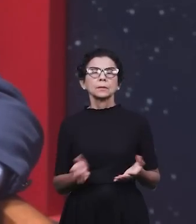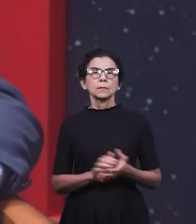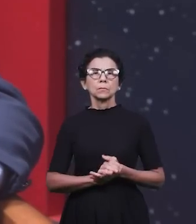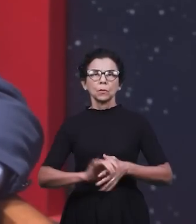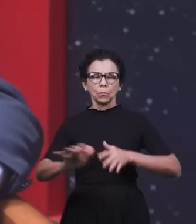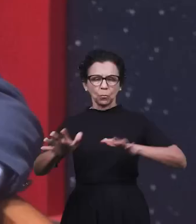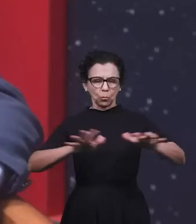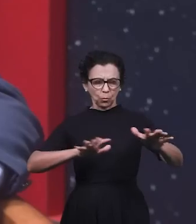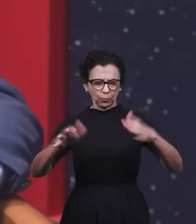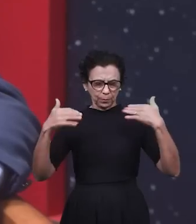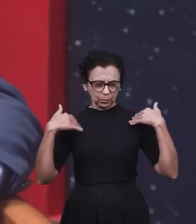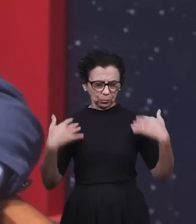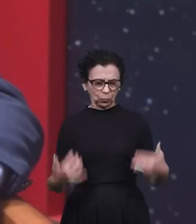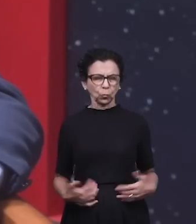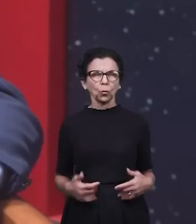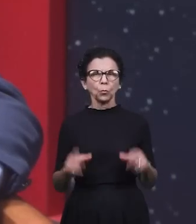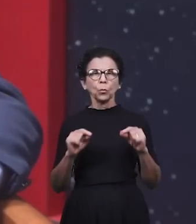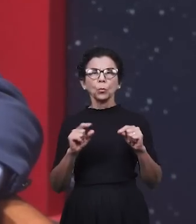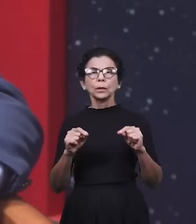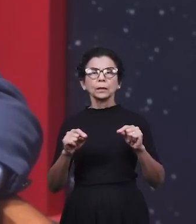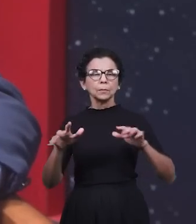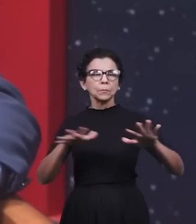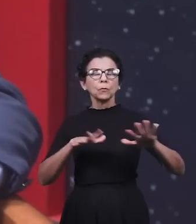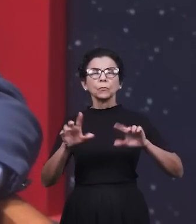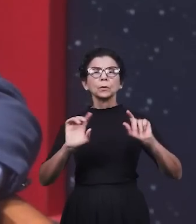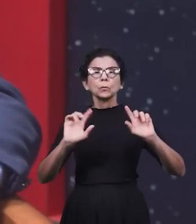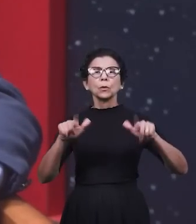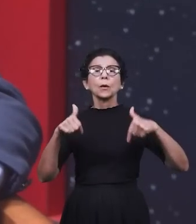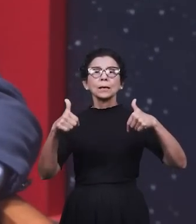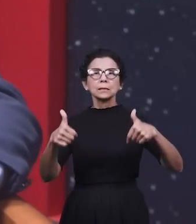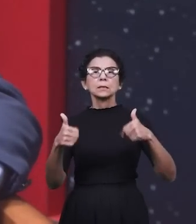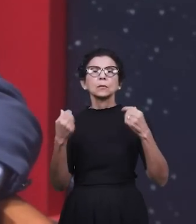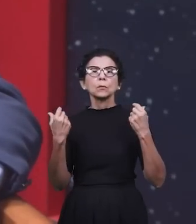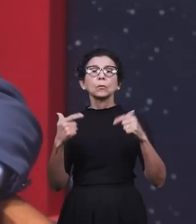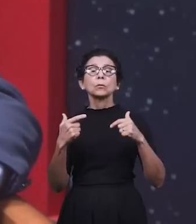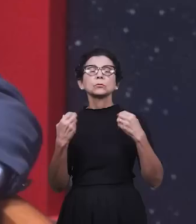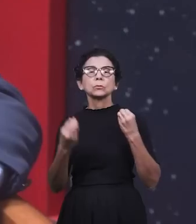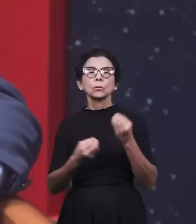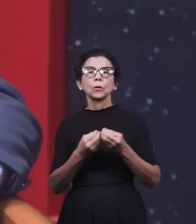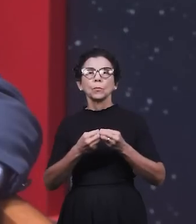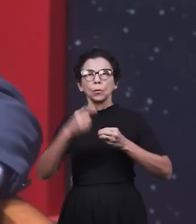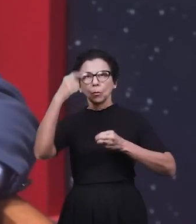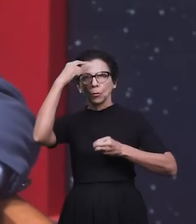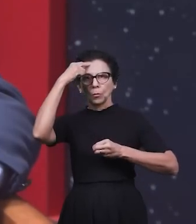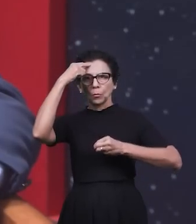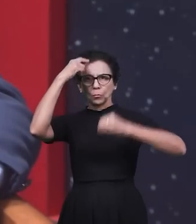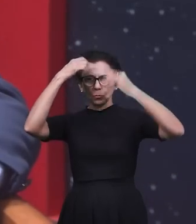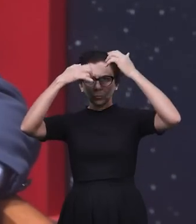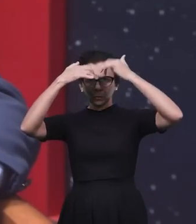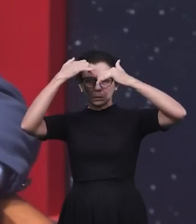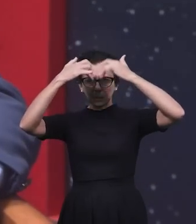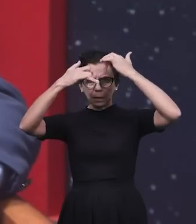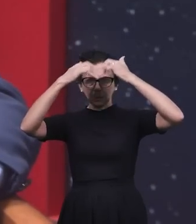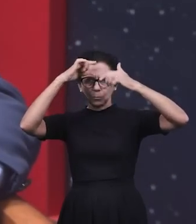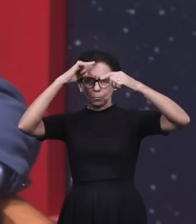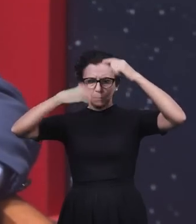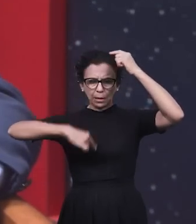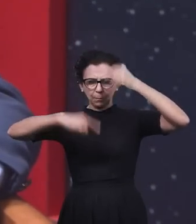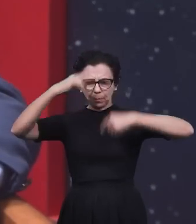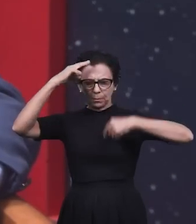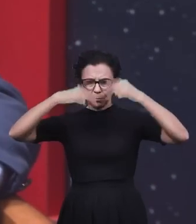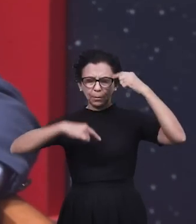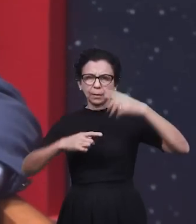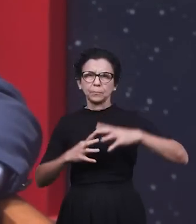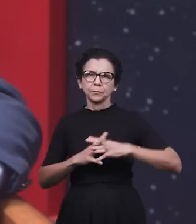Nossa cabeça, nosso cérebro. Então, se alguém disser que não entende essa figura